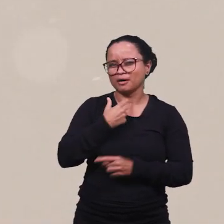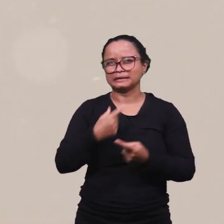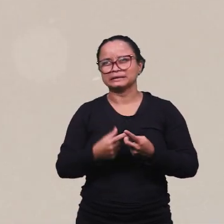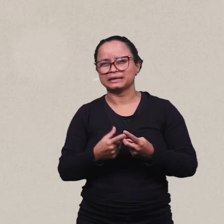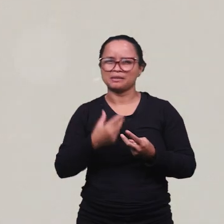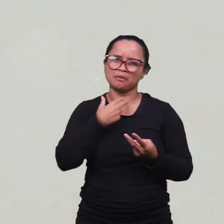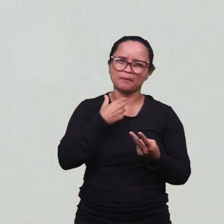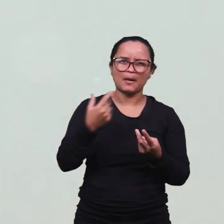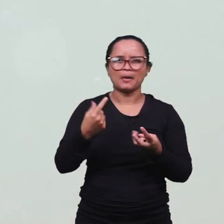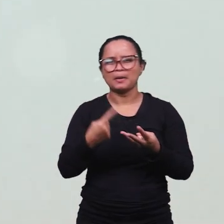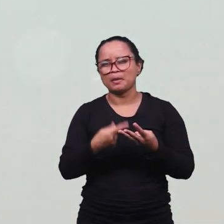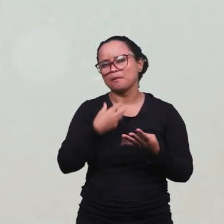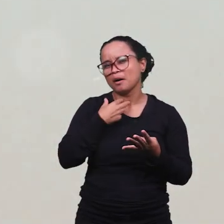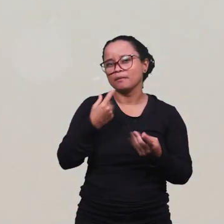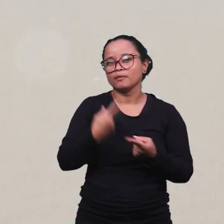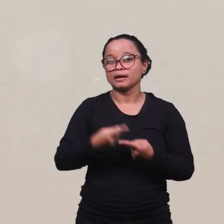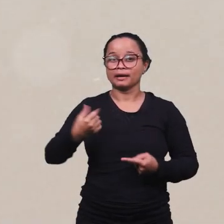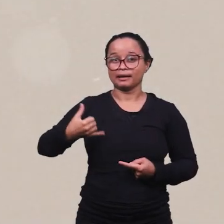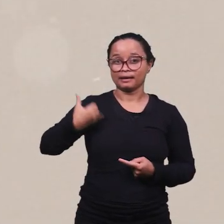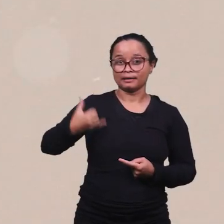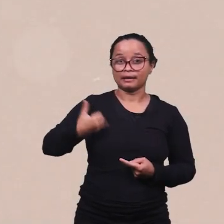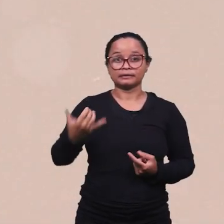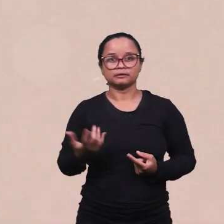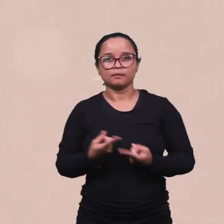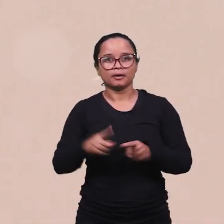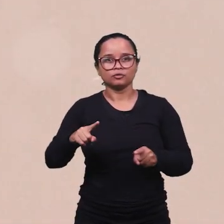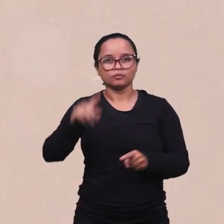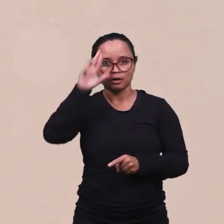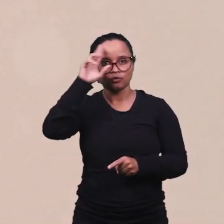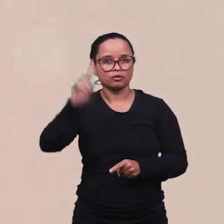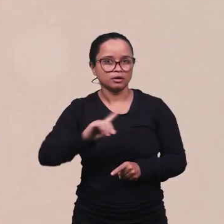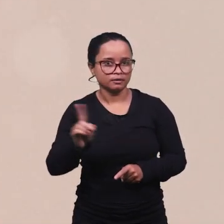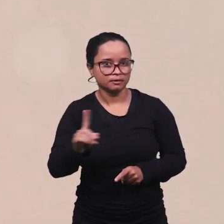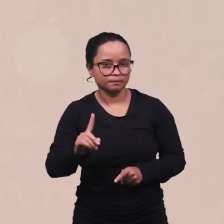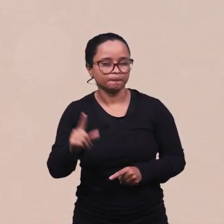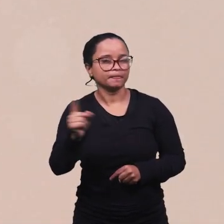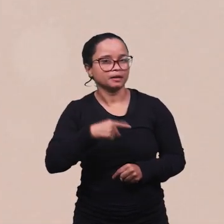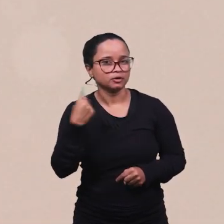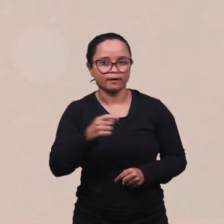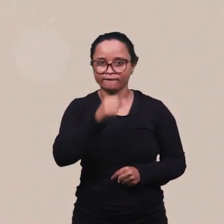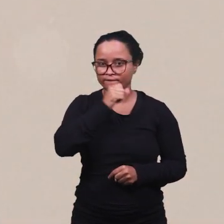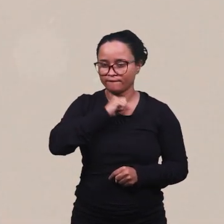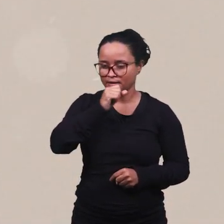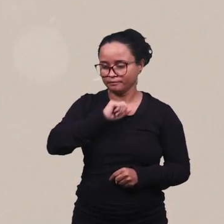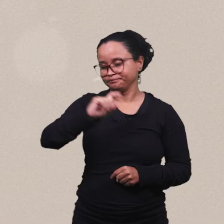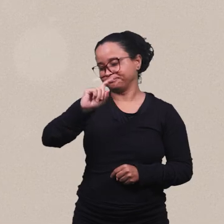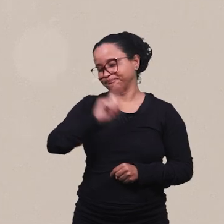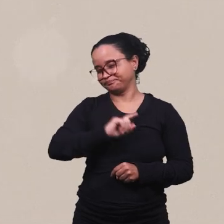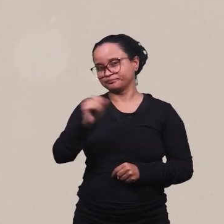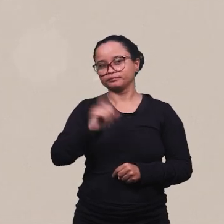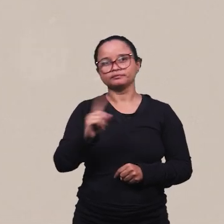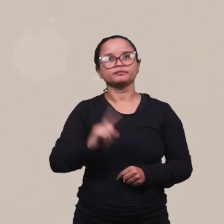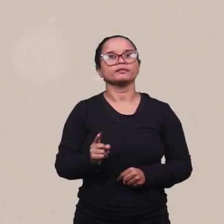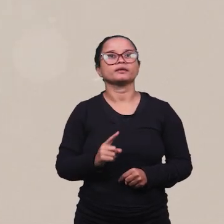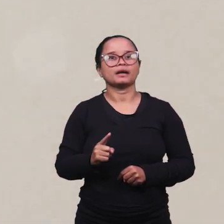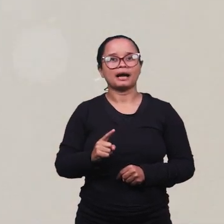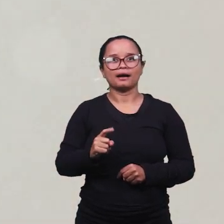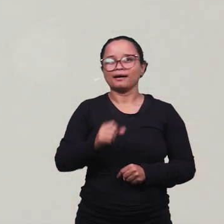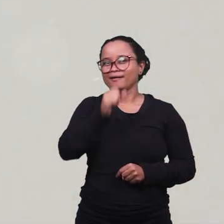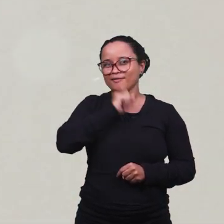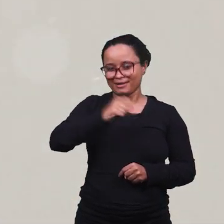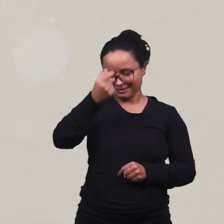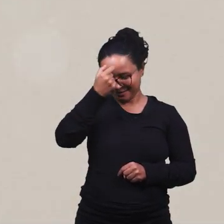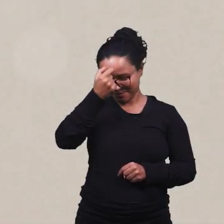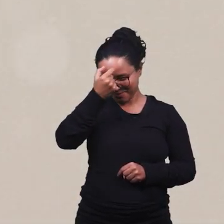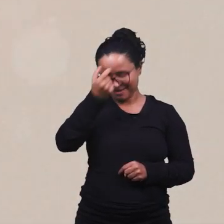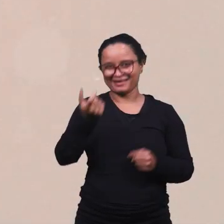fazer isso, não posso fazer aquilo por causa da idade, mas não existe isso. Para o Senhor, nós não ficamos velhos, né? A velhice